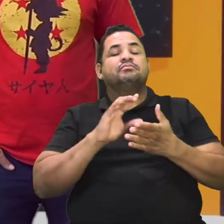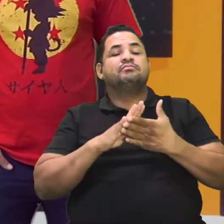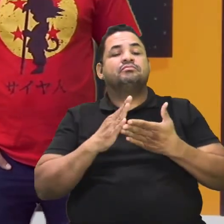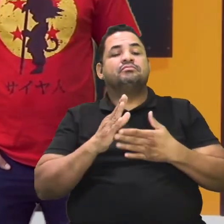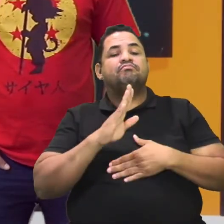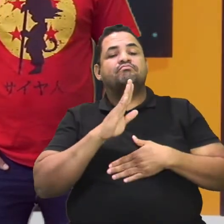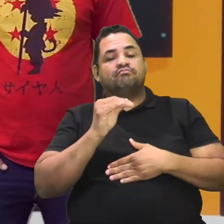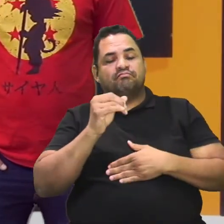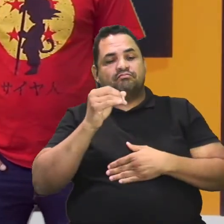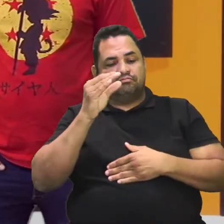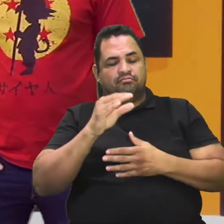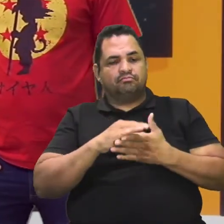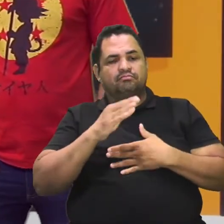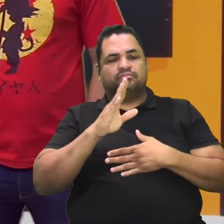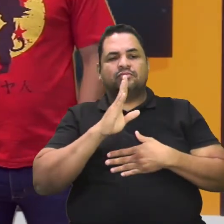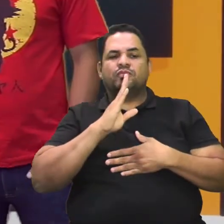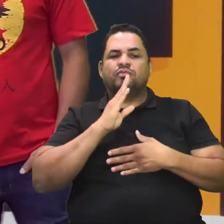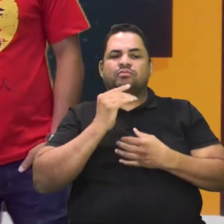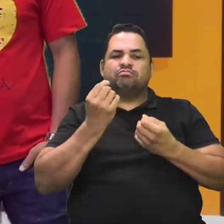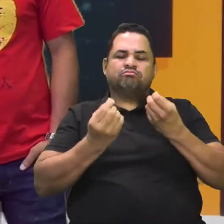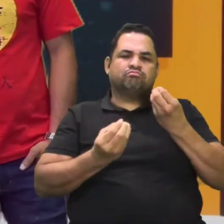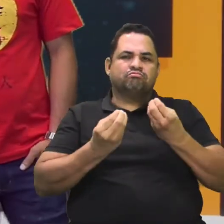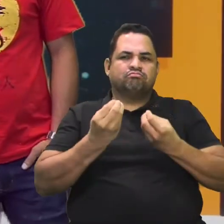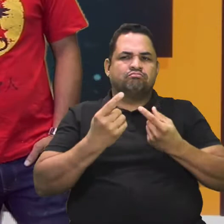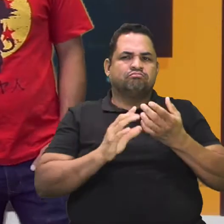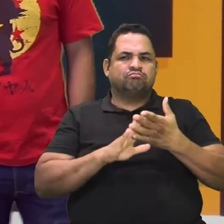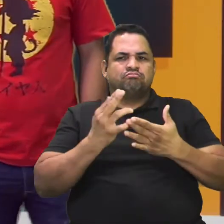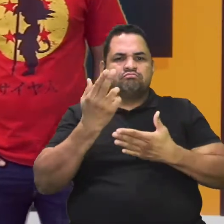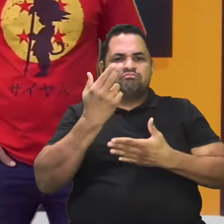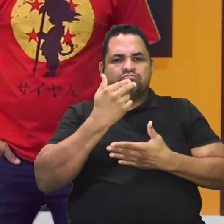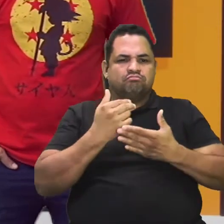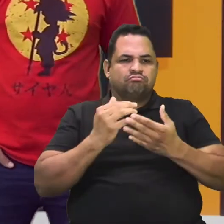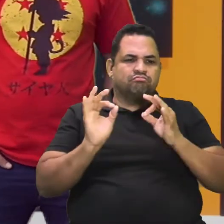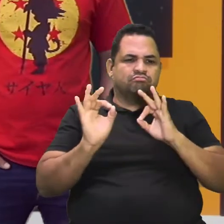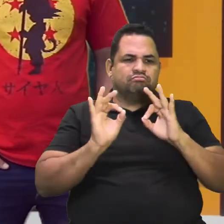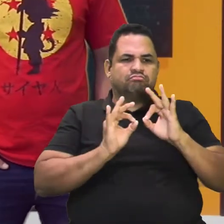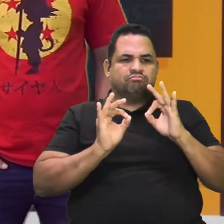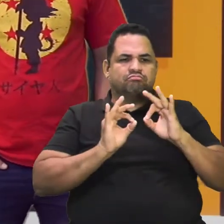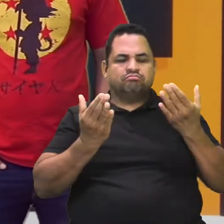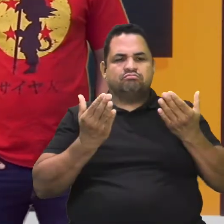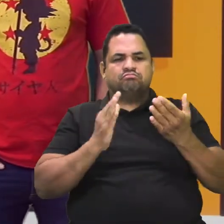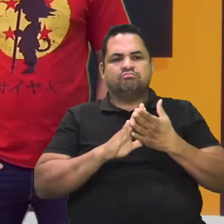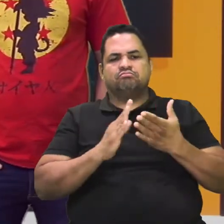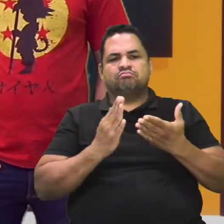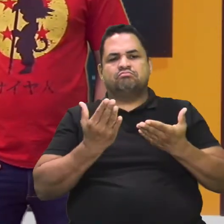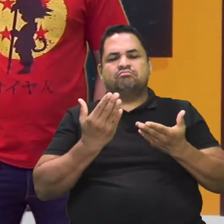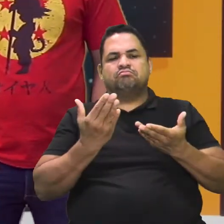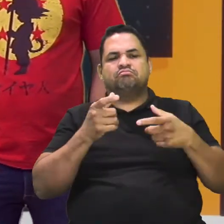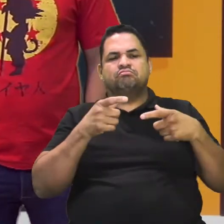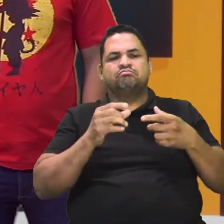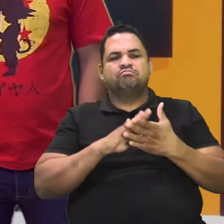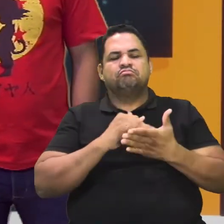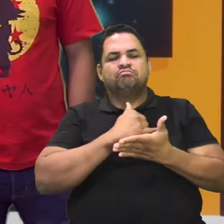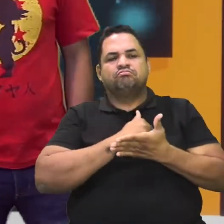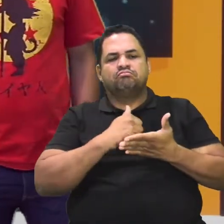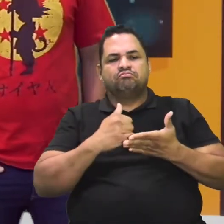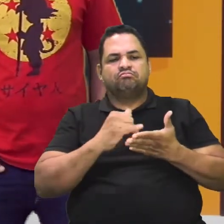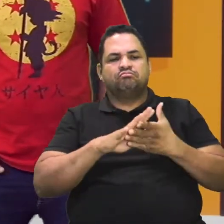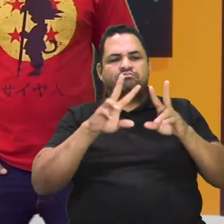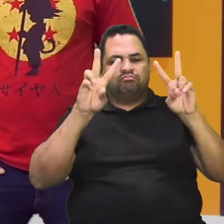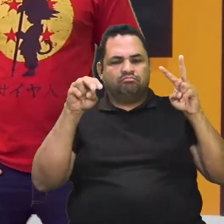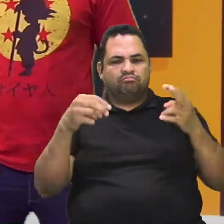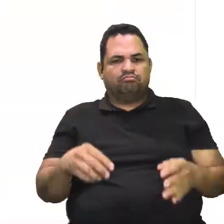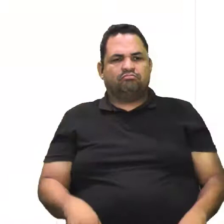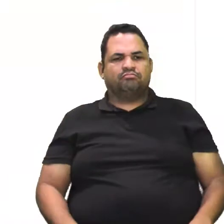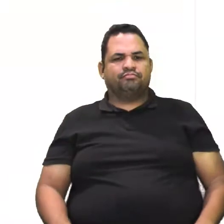vocês vão reconhecendo, né, algumas formas aí e vão entendendo melhor já como funciona, porque estamos na parte de introdução do assunto.